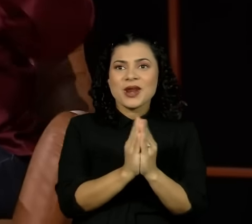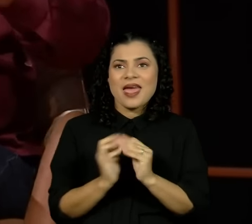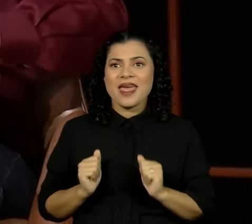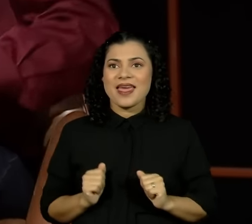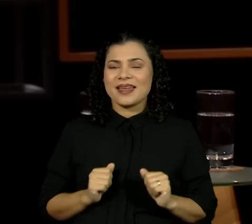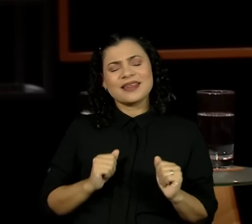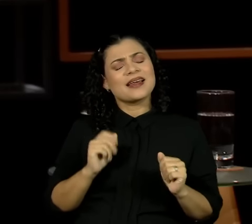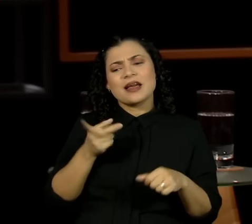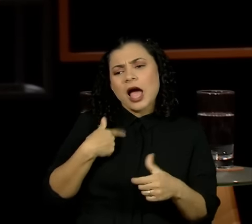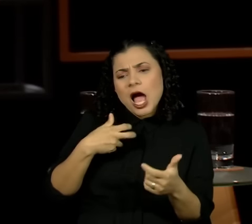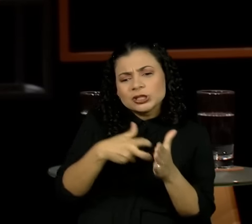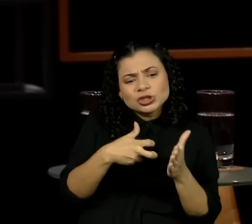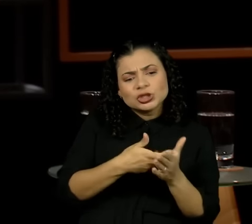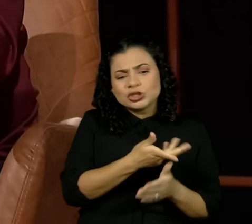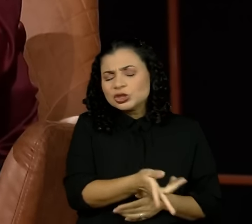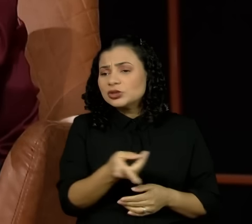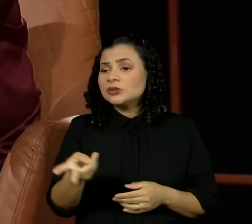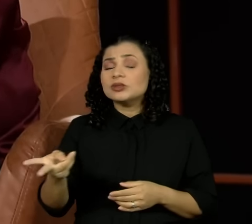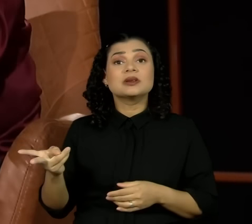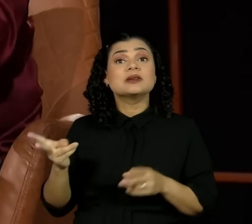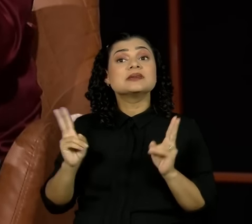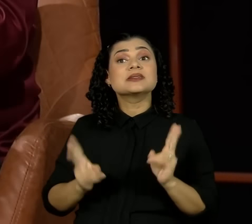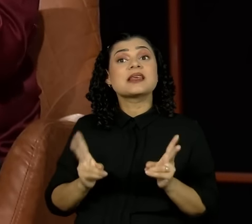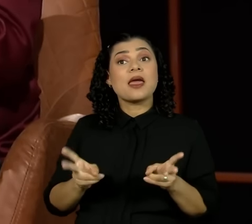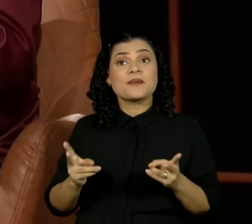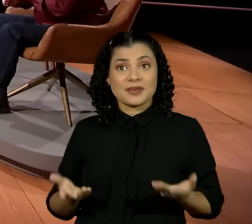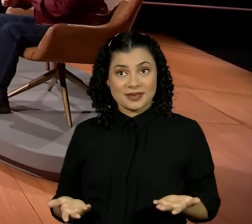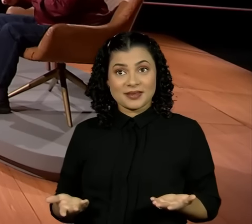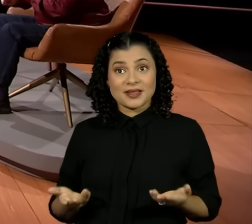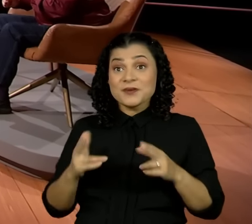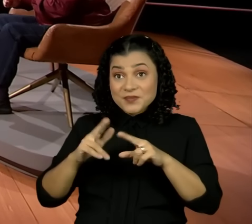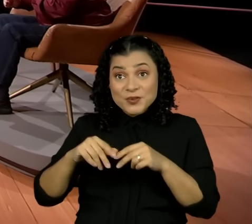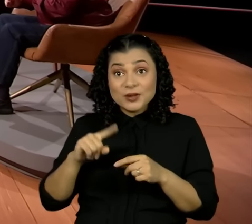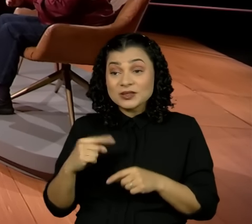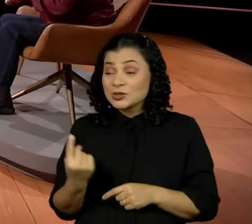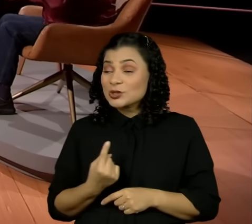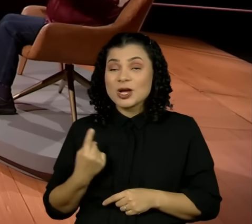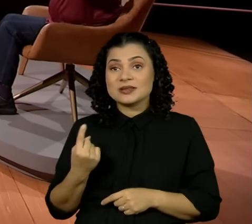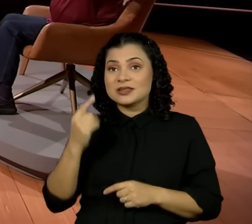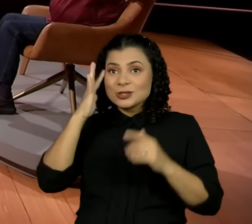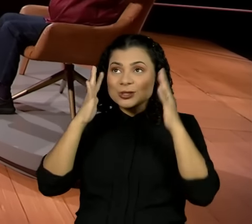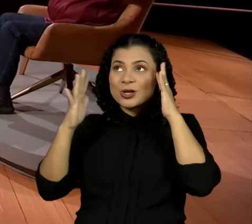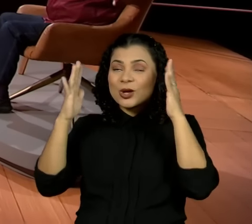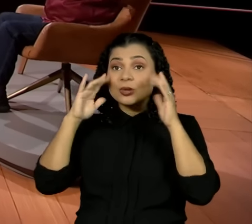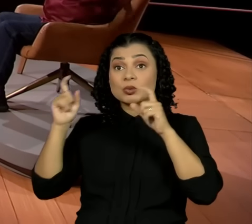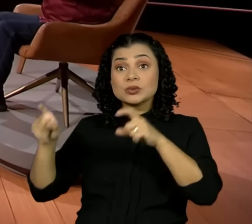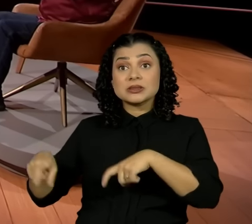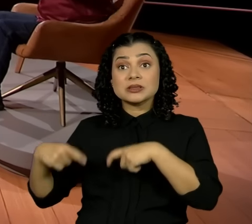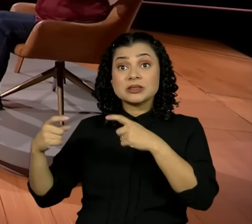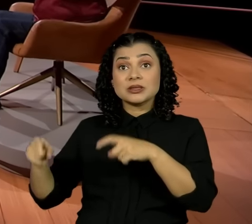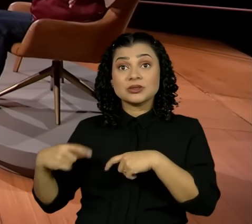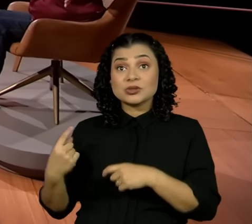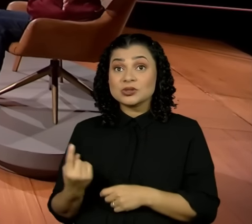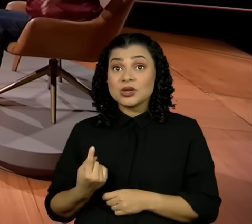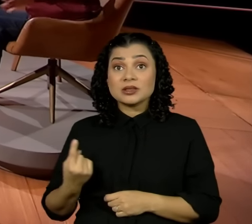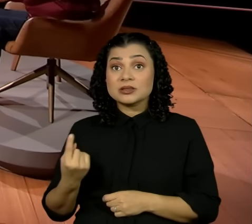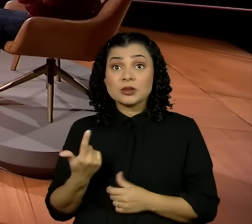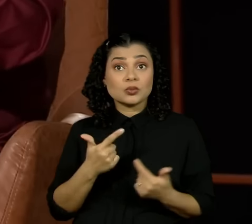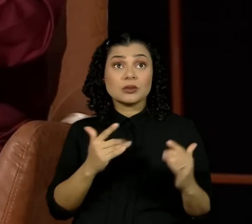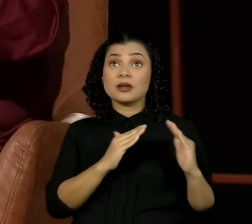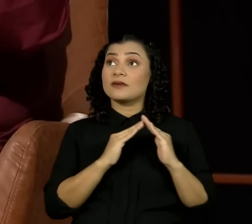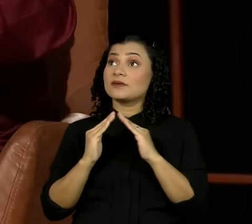ela de castigo. Essa menina vive no sonho, veja, absolutamente sozinha, num sítio, então, não tem nem vizinhos,